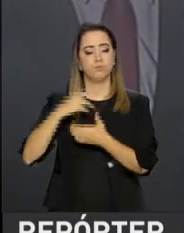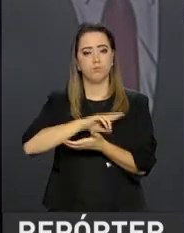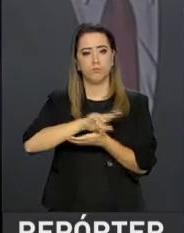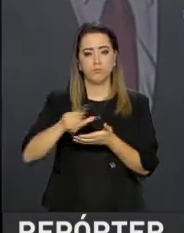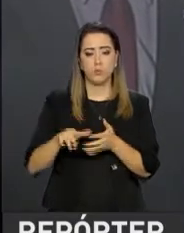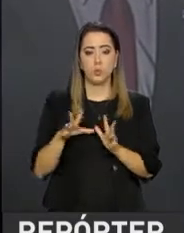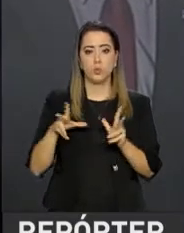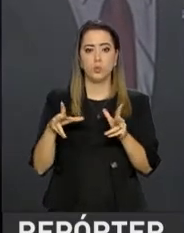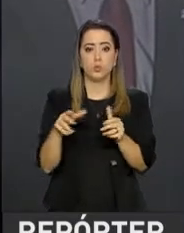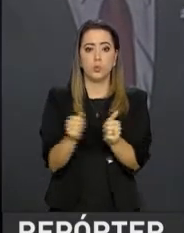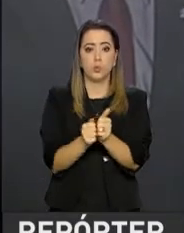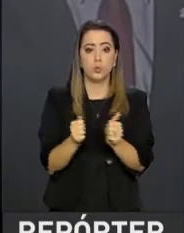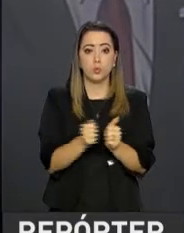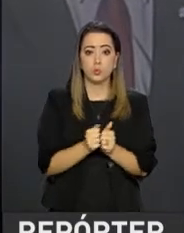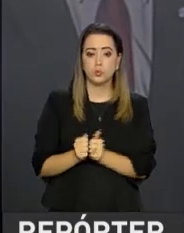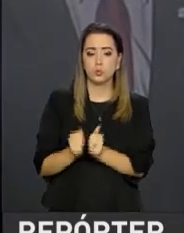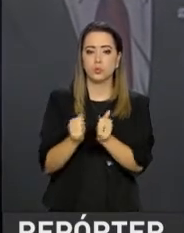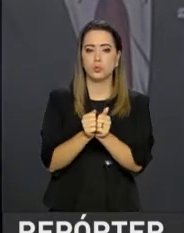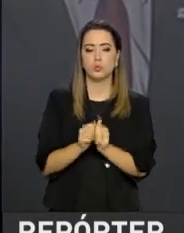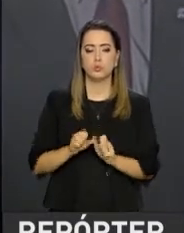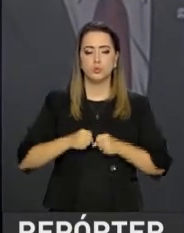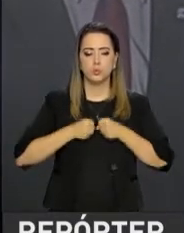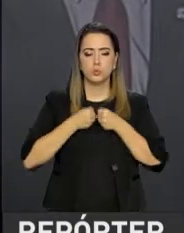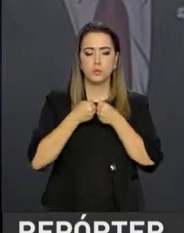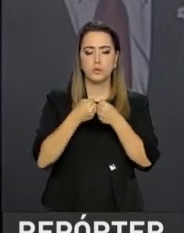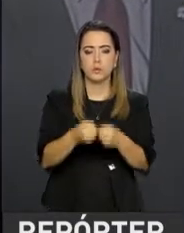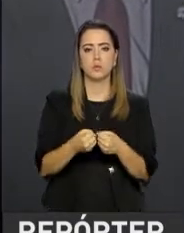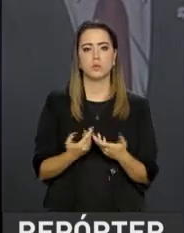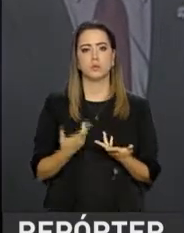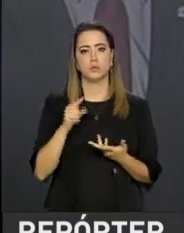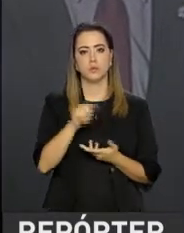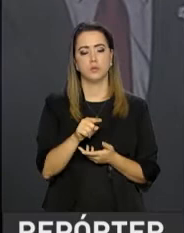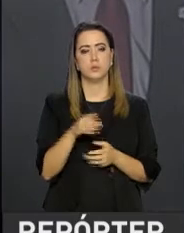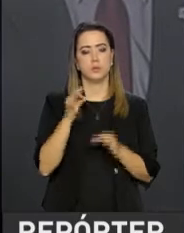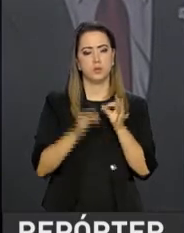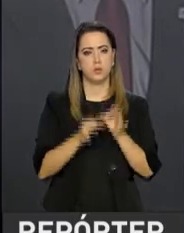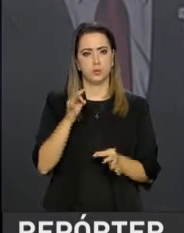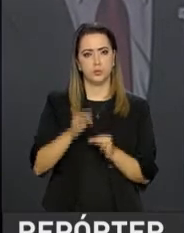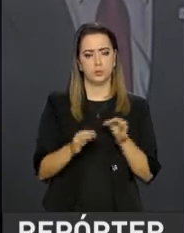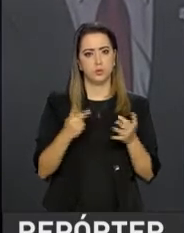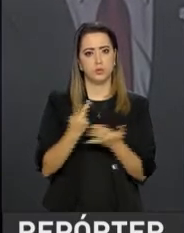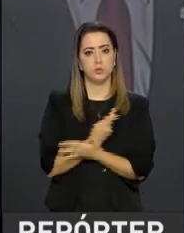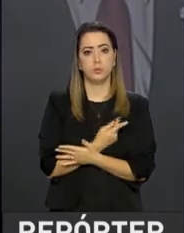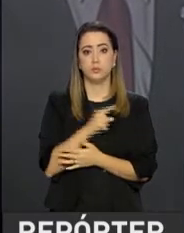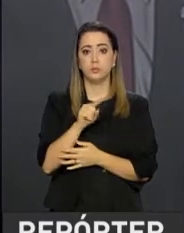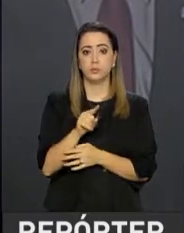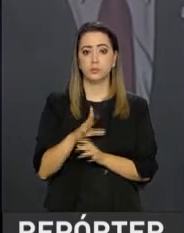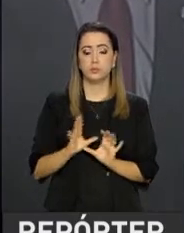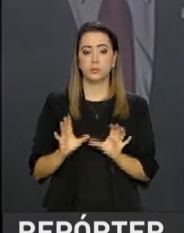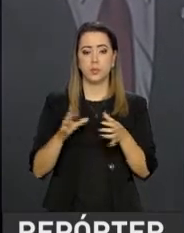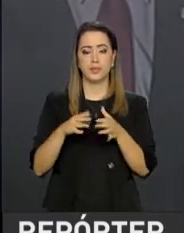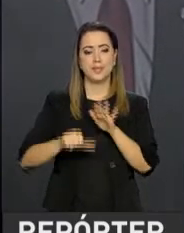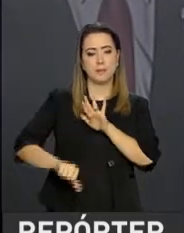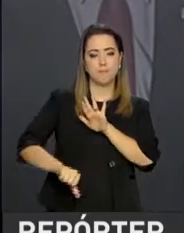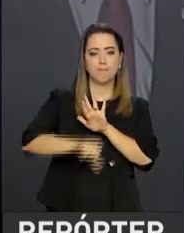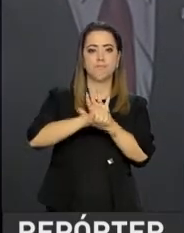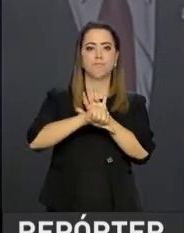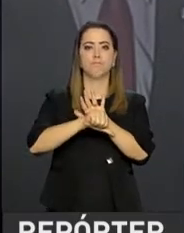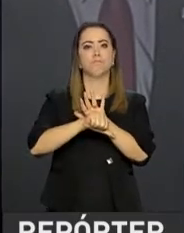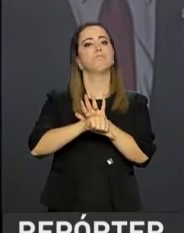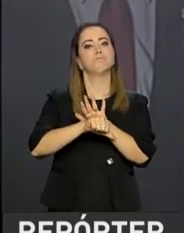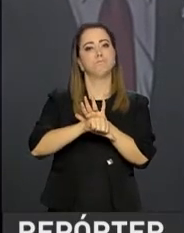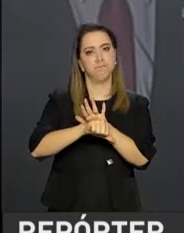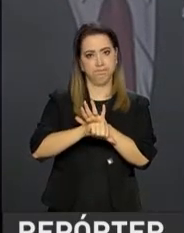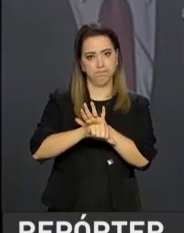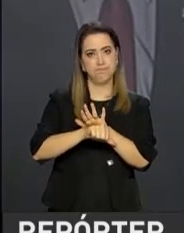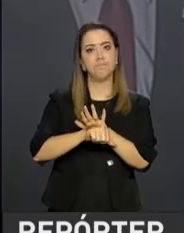Aeronáutica. Todos somando esforços para que a justiça seja feita e esse bárbaro crime, ele